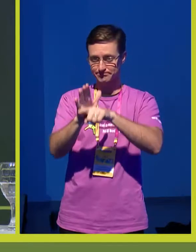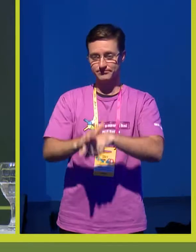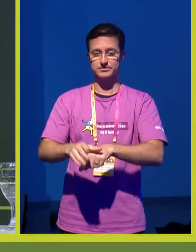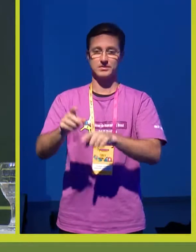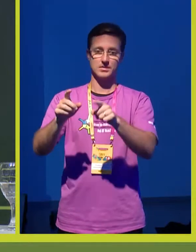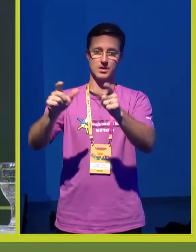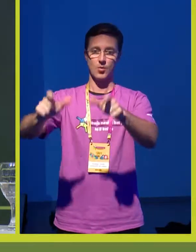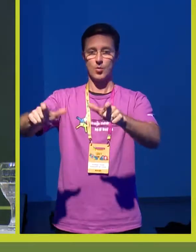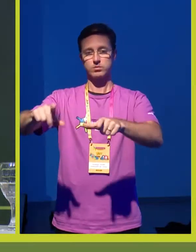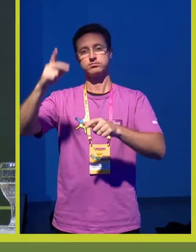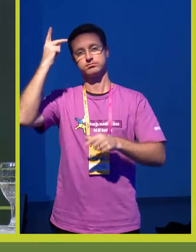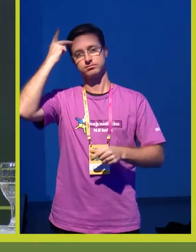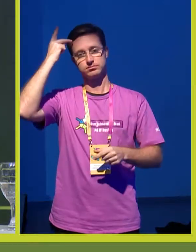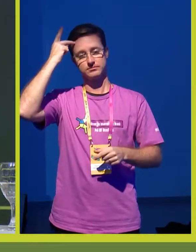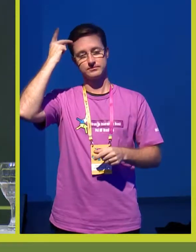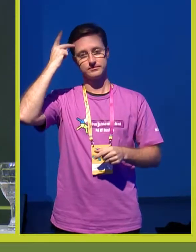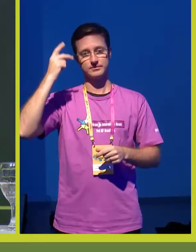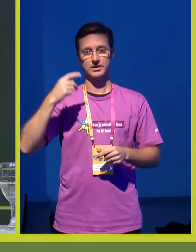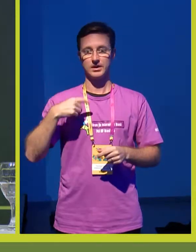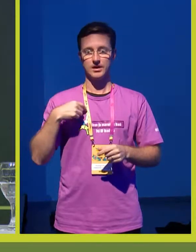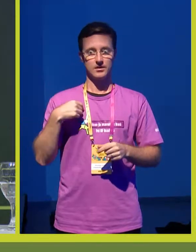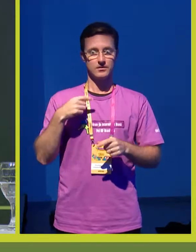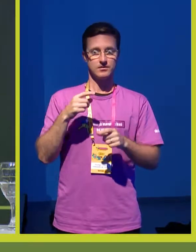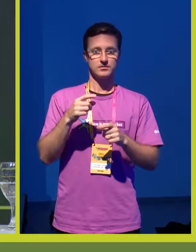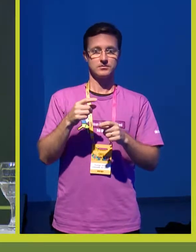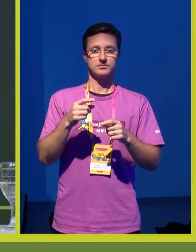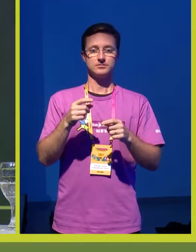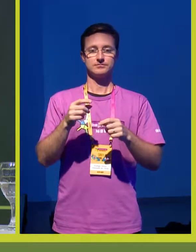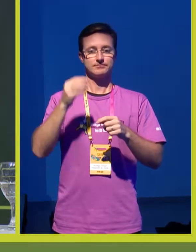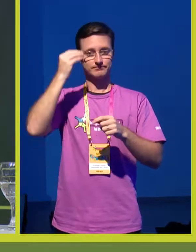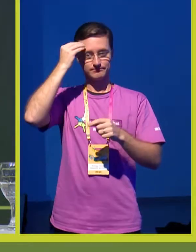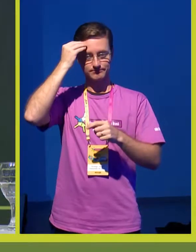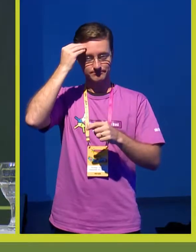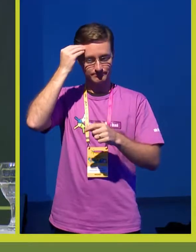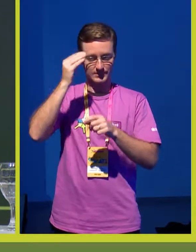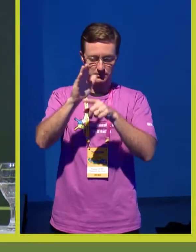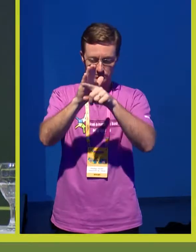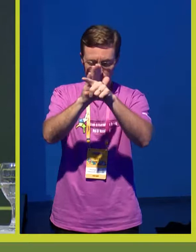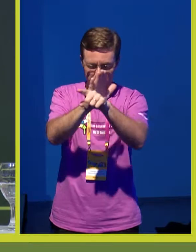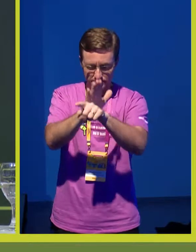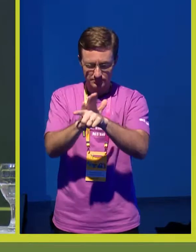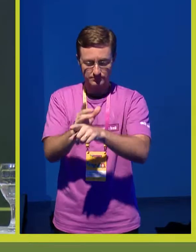Paulo. então eu vou falar de várias pesquisas que conduzi quando ainda estava por lá.